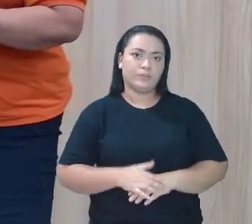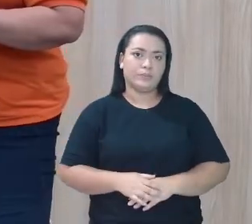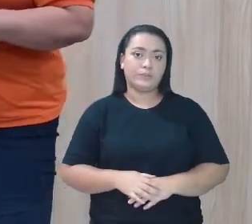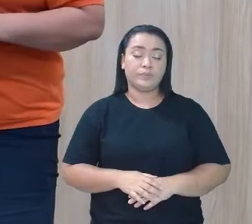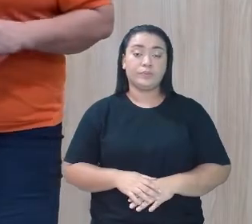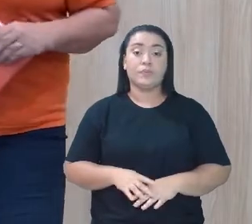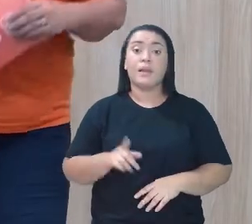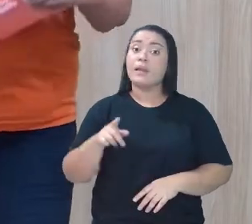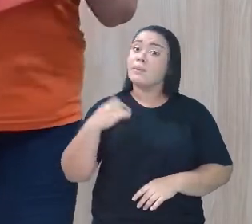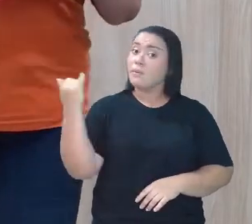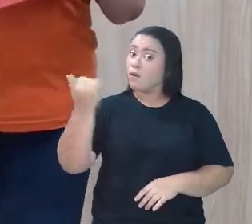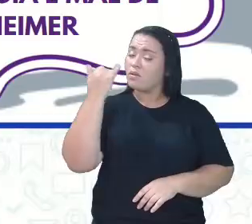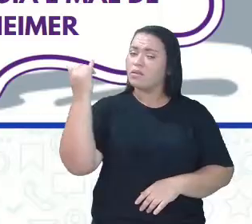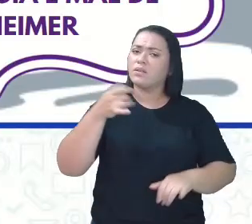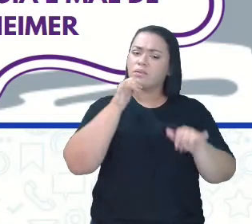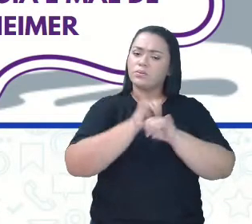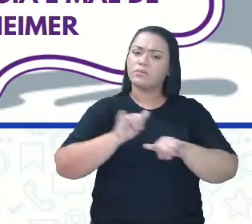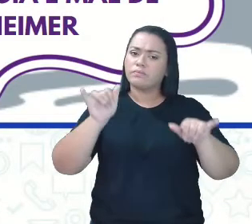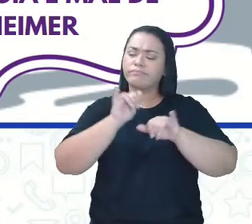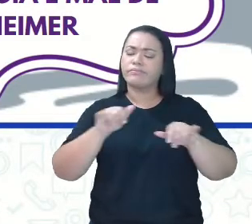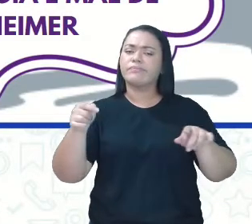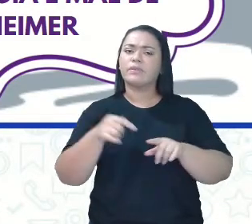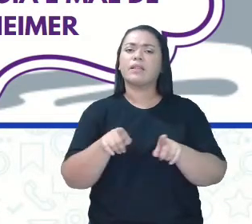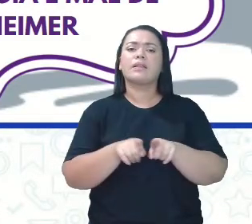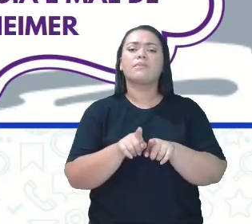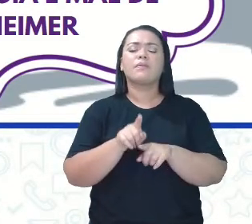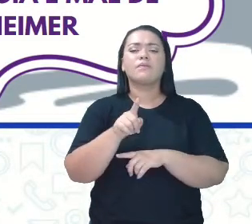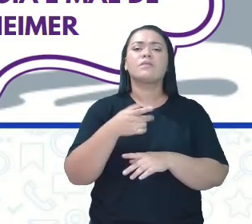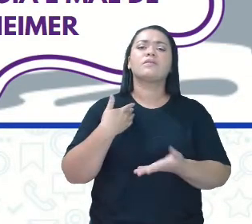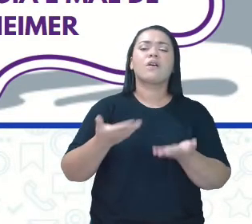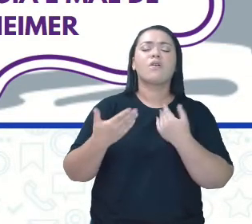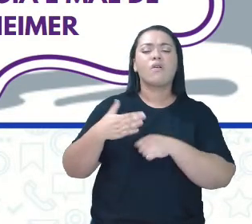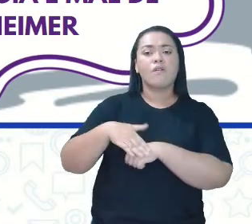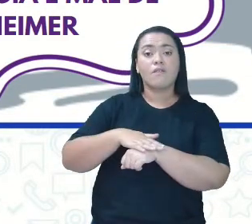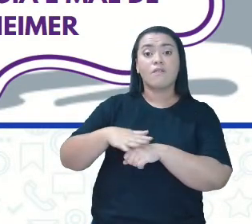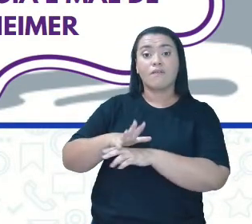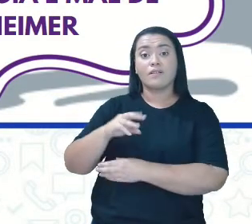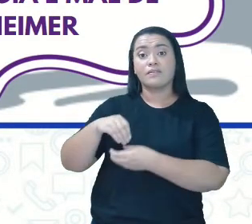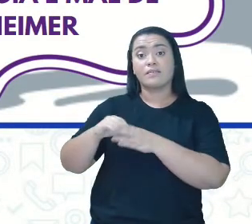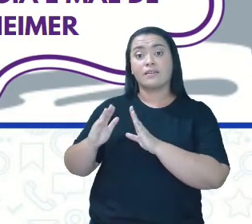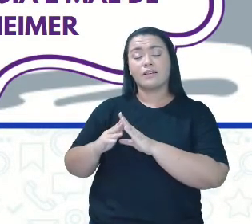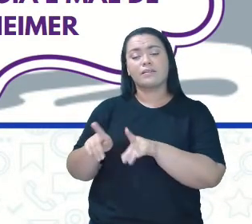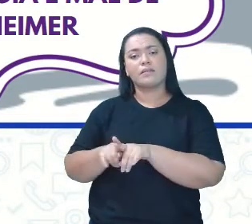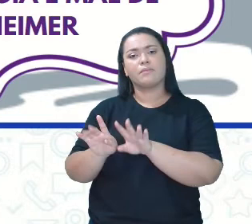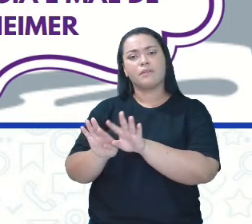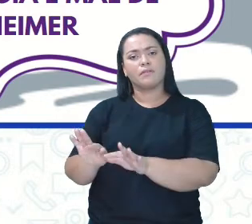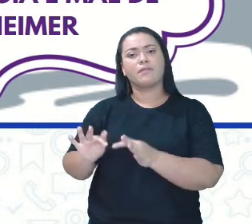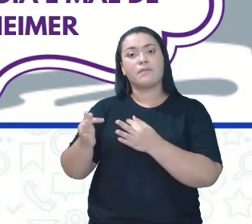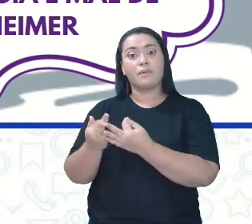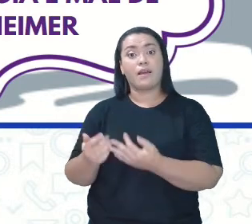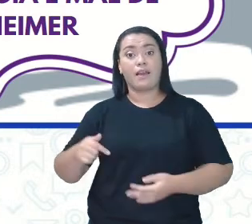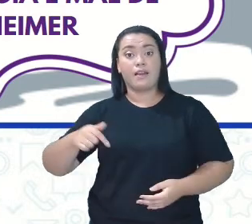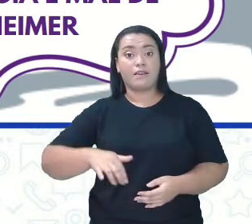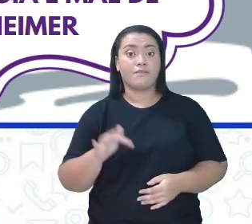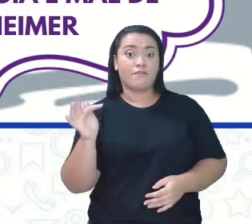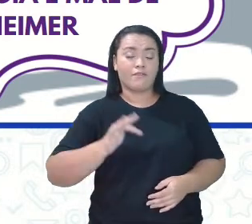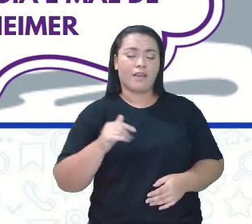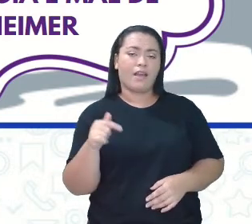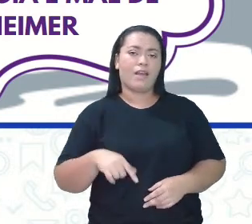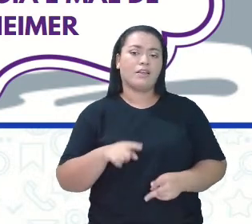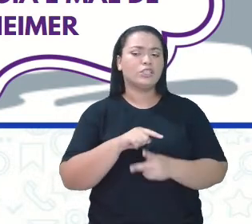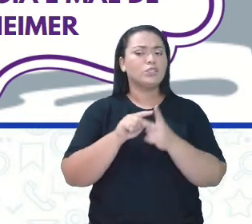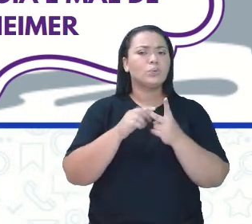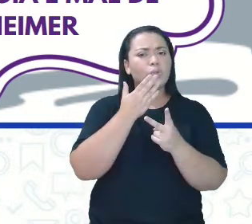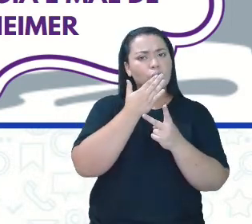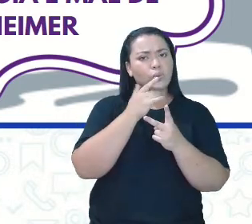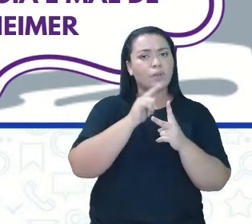falar dessas campanhas para que vocês também comentem em casa, comentem na família. Então, em fevereiro, nós estamos aí com 2 cores, o laranja